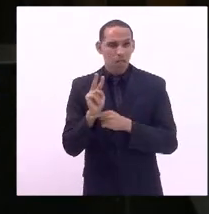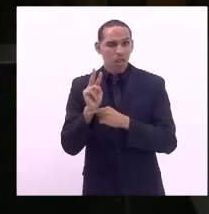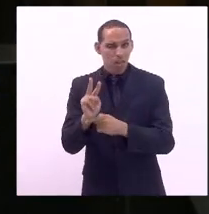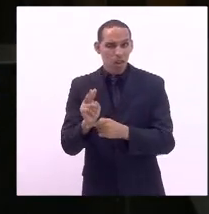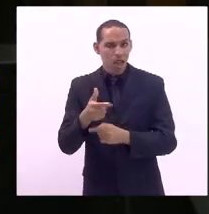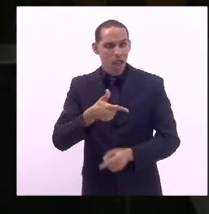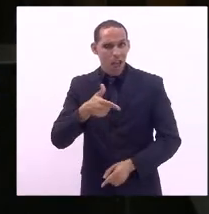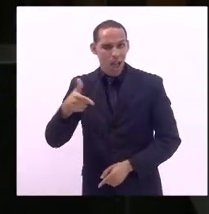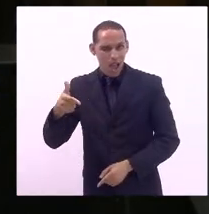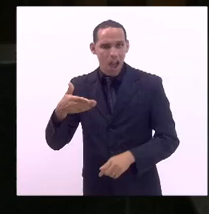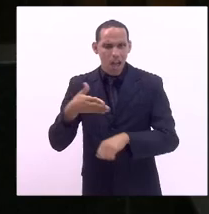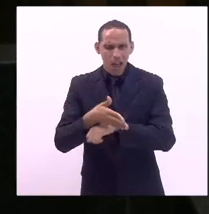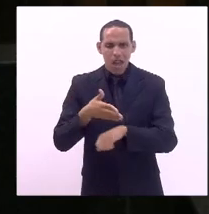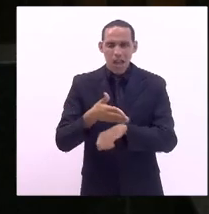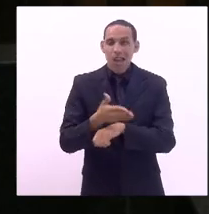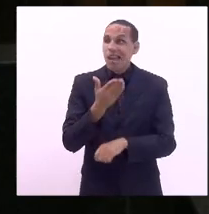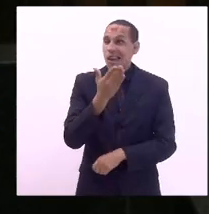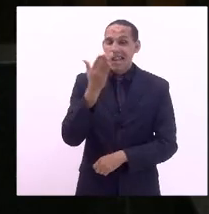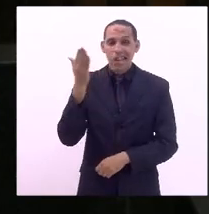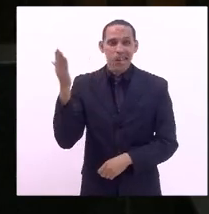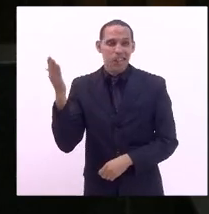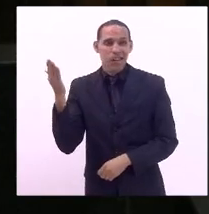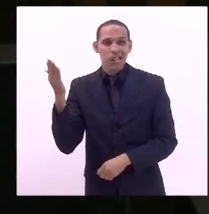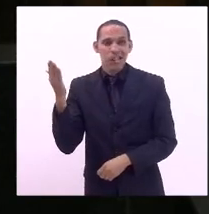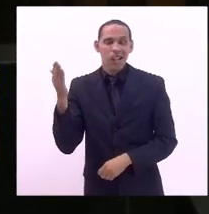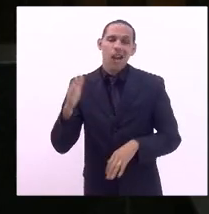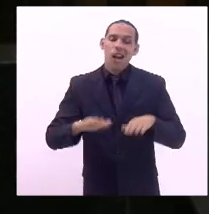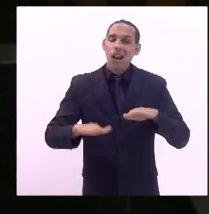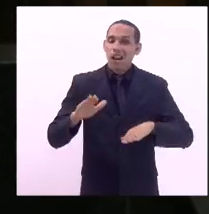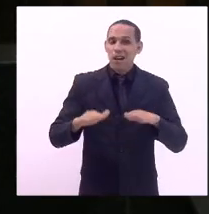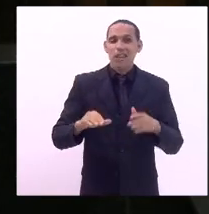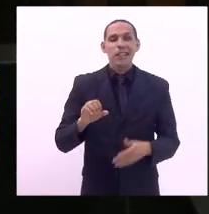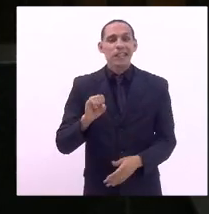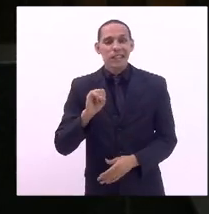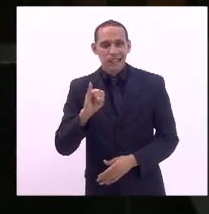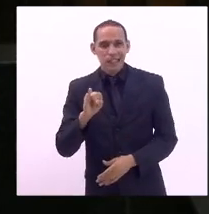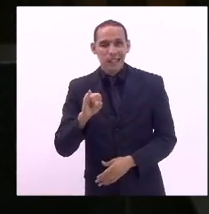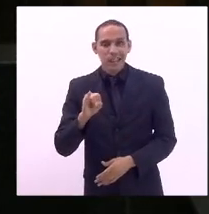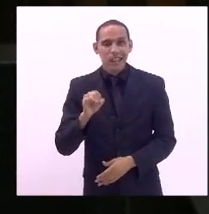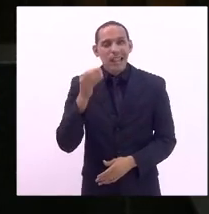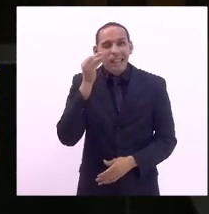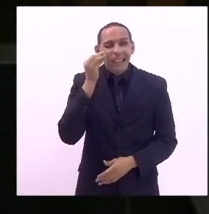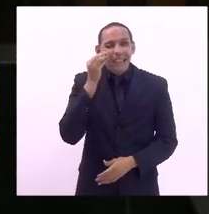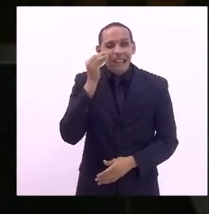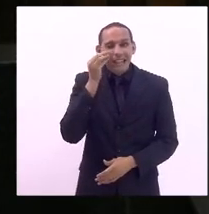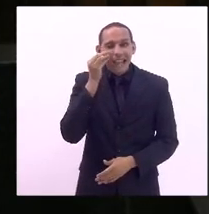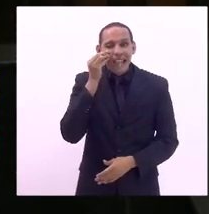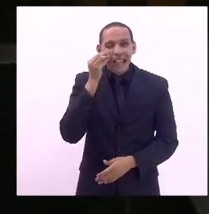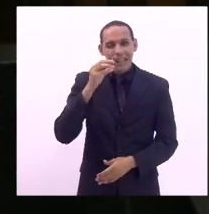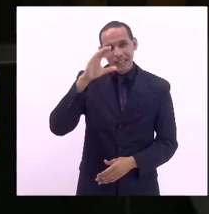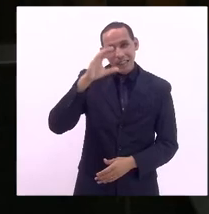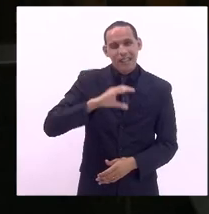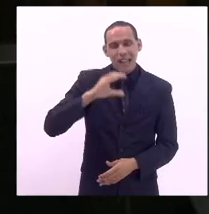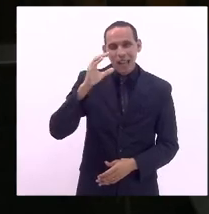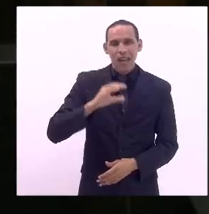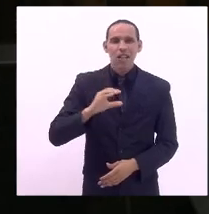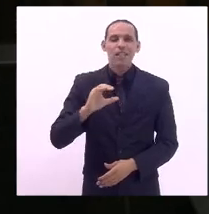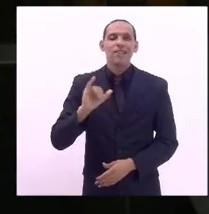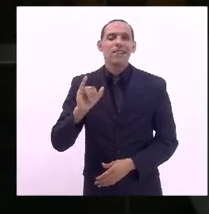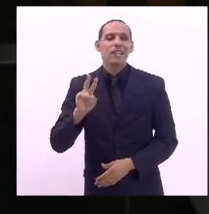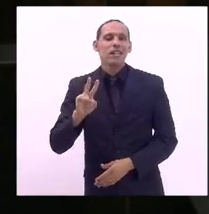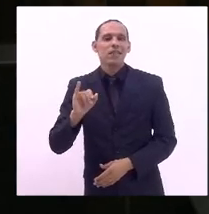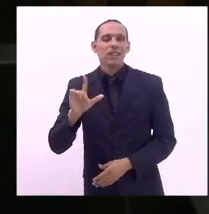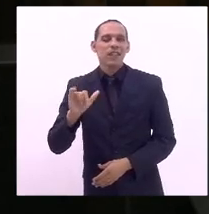acesso a armas são pessoas que talvez, se tivessem que passar por um teste mínimo de civilidade,